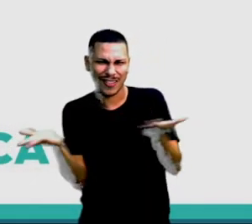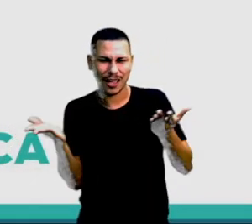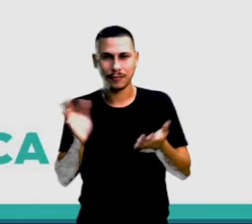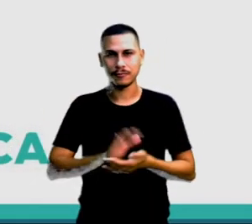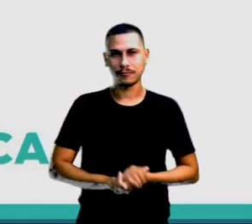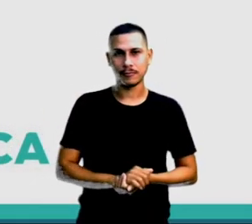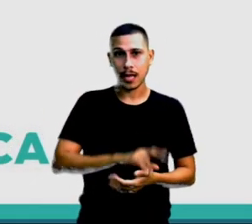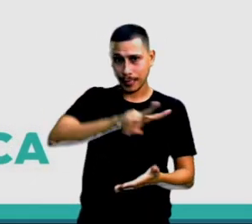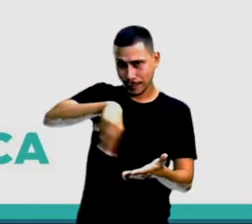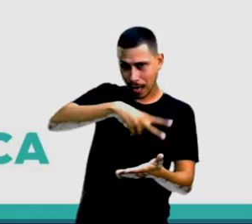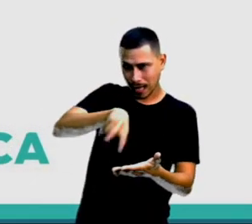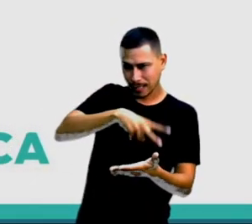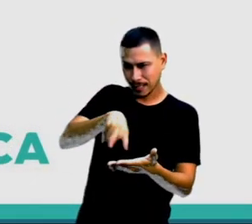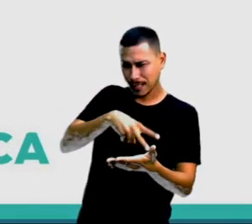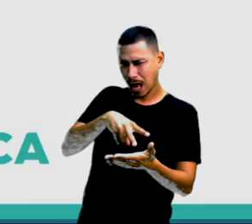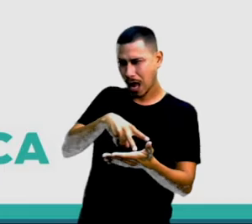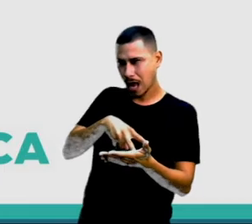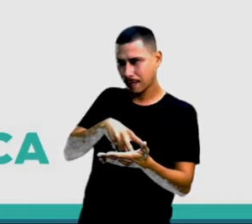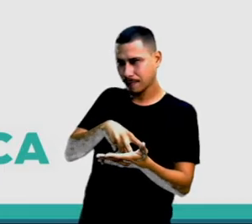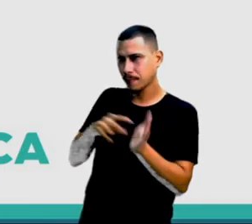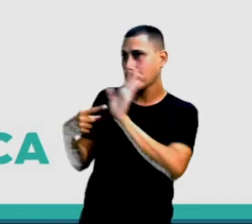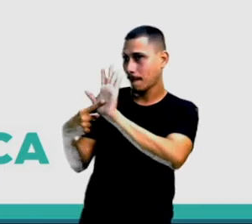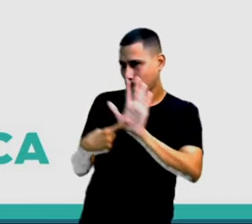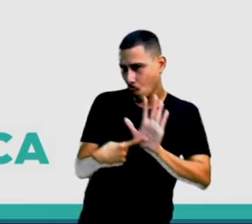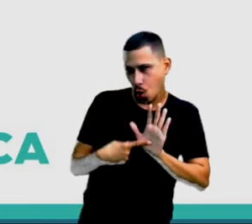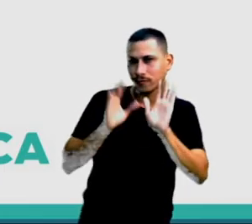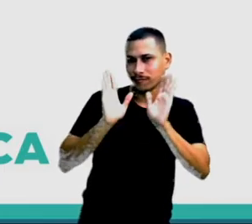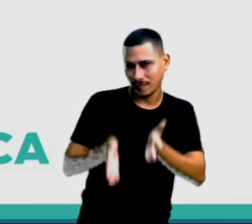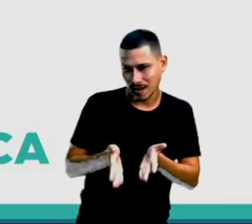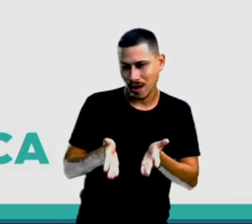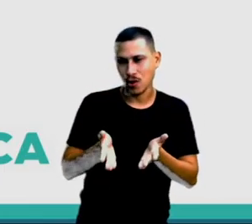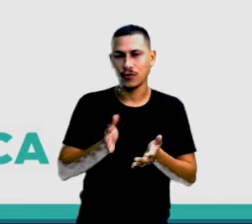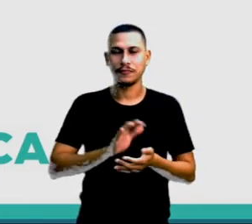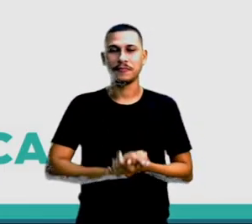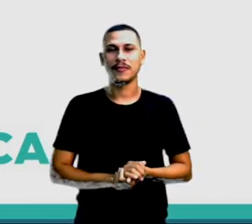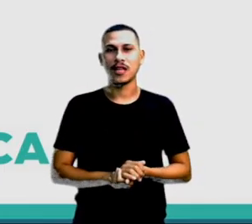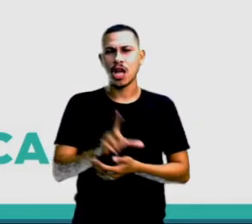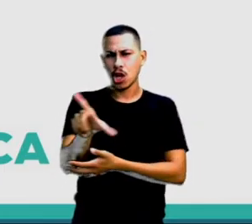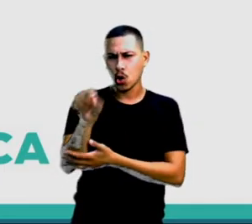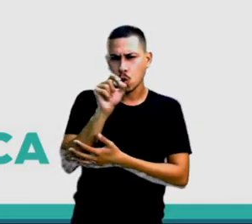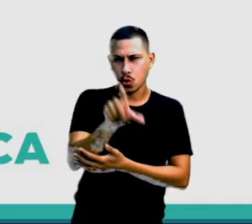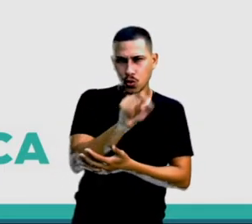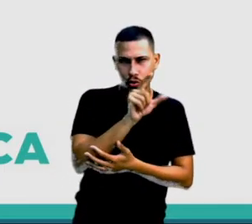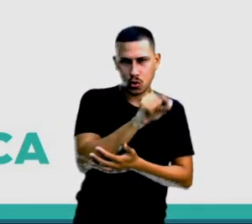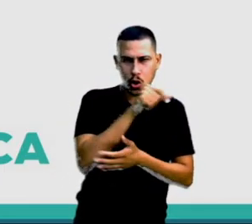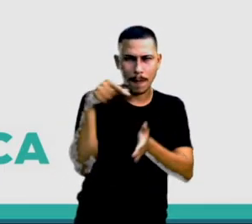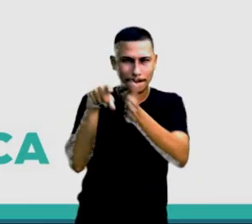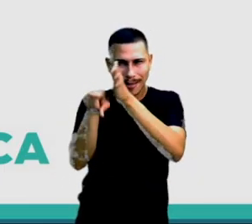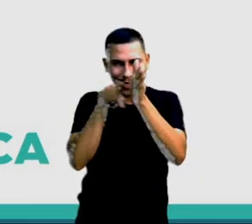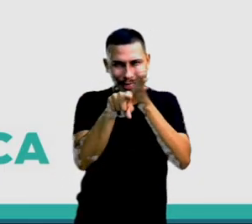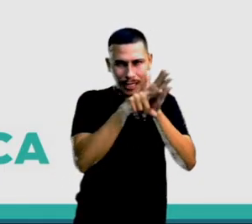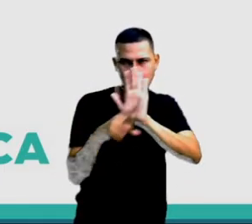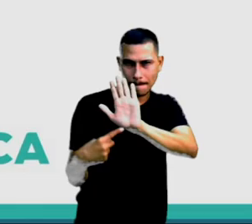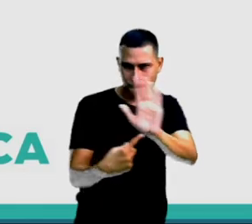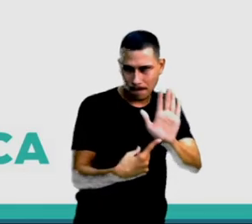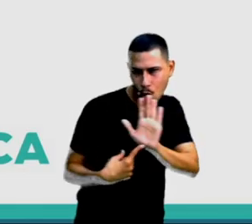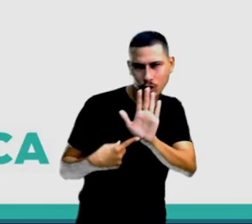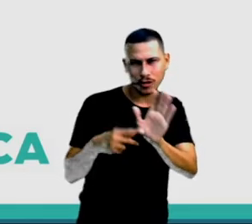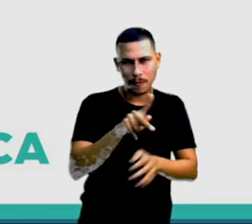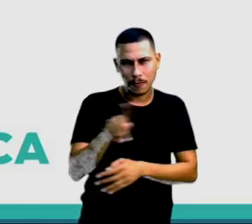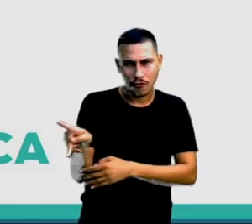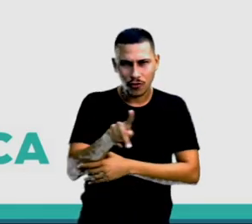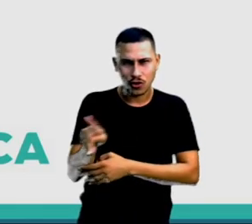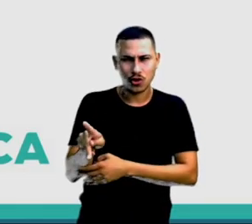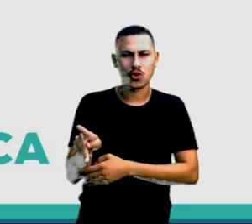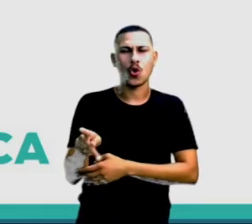uma dessas danças folclóricas que apareceu aqui na nossa aula, faça uma pesquisa e mostre para o seu